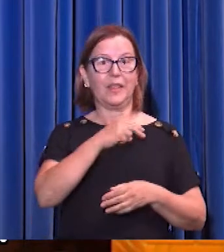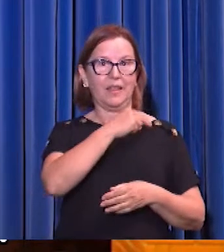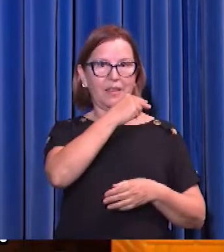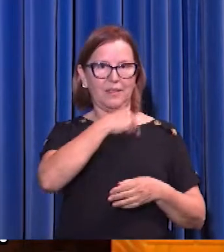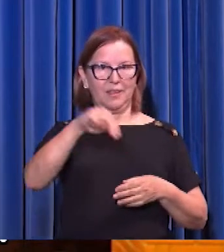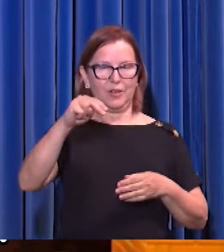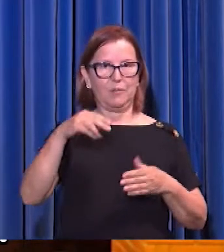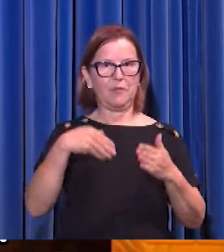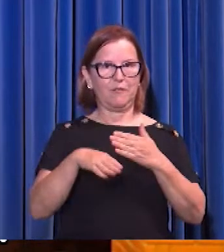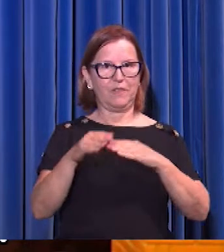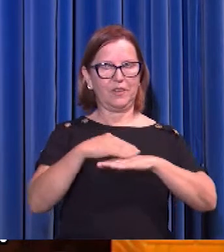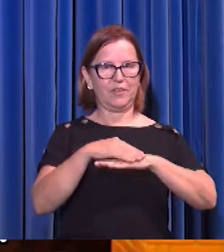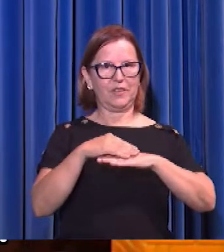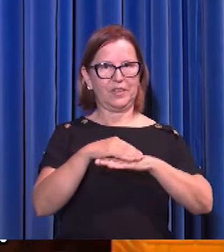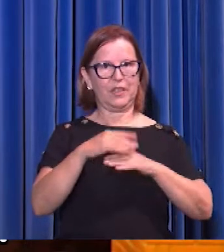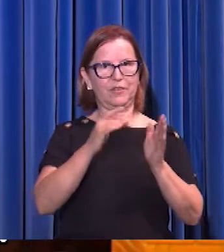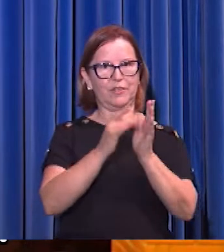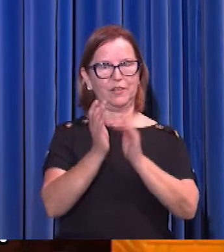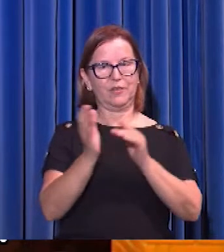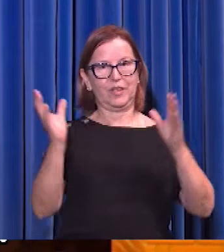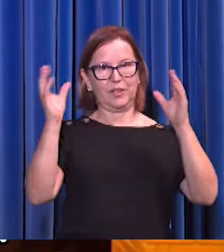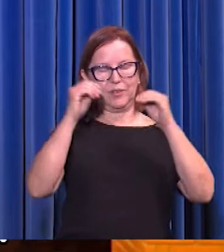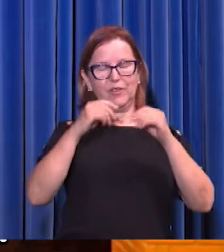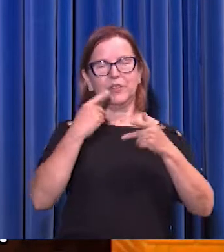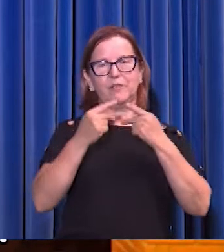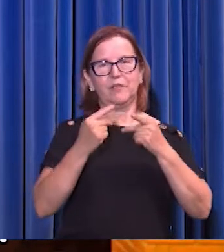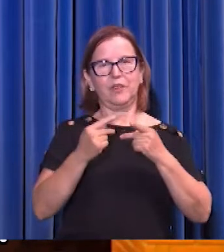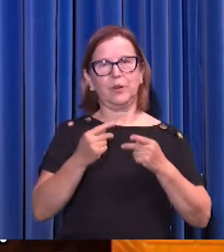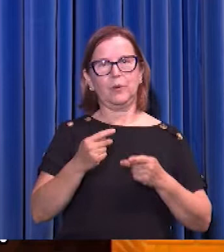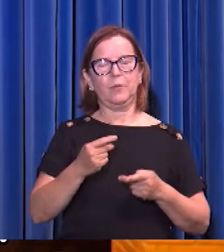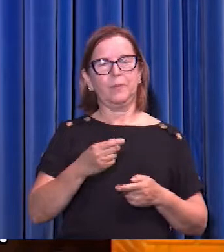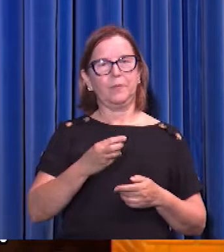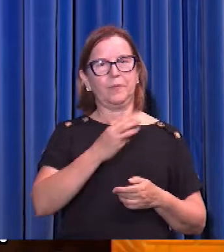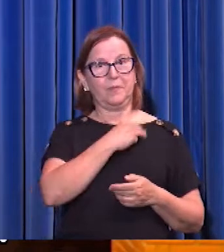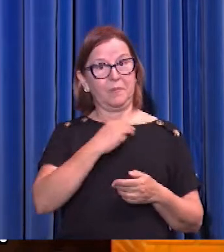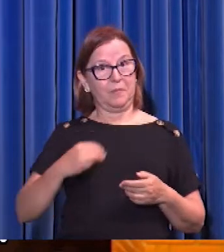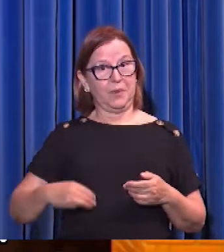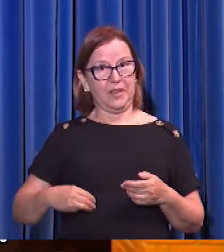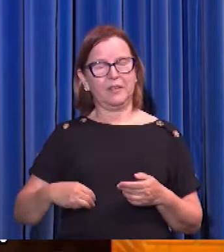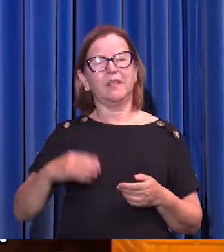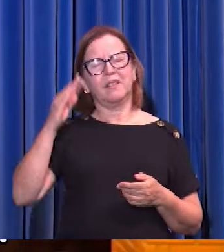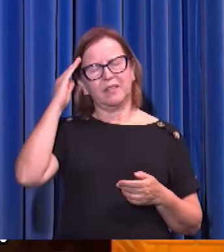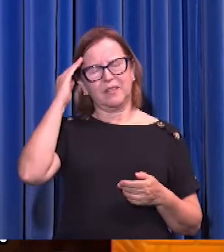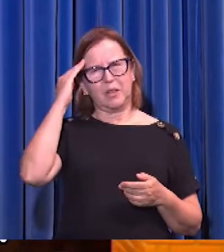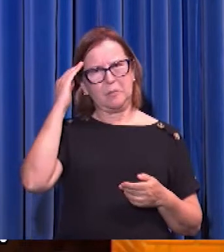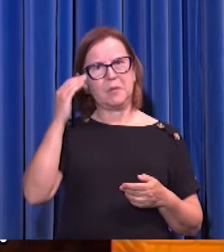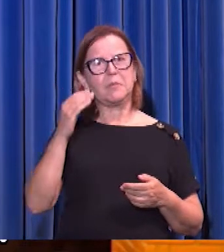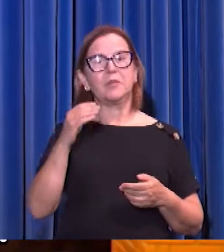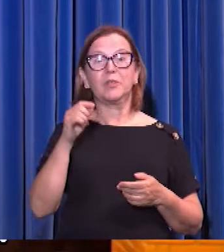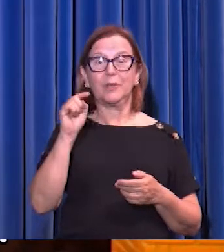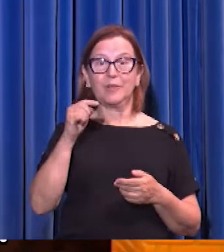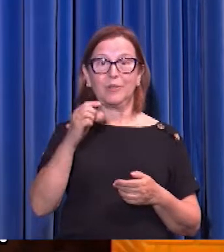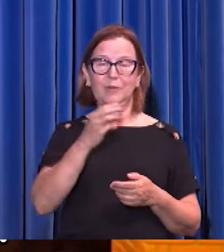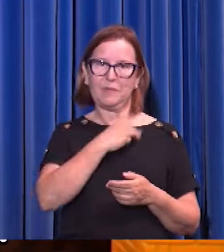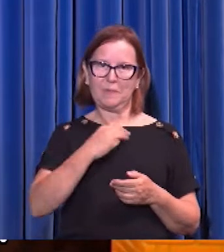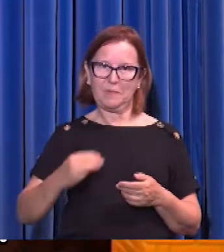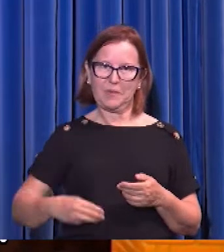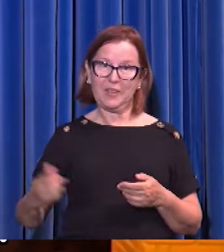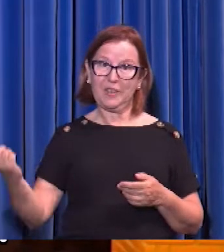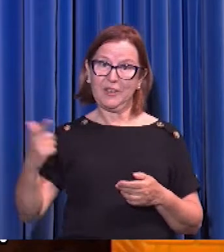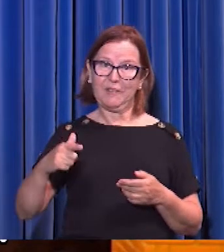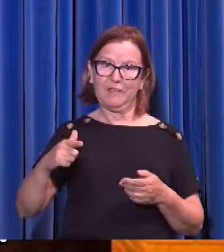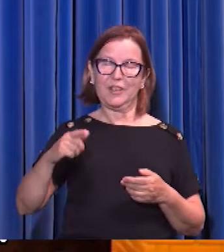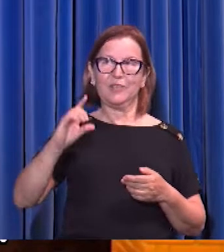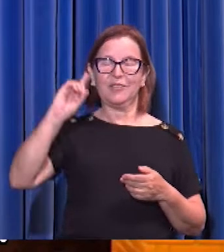és mestre vindo da parte de Deus, porque ninguém pode fazer estes sinais que tu fazes,